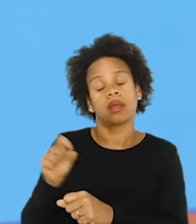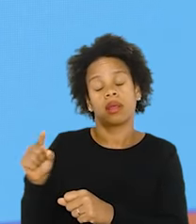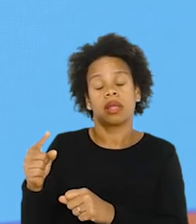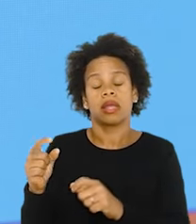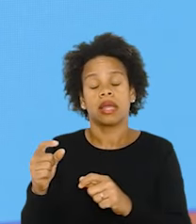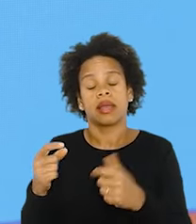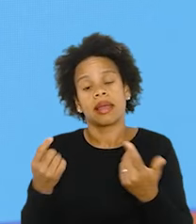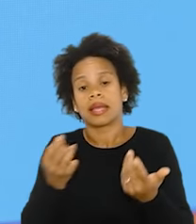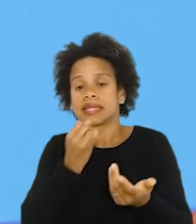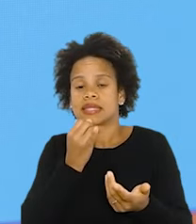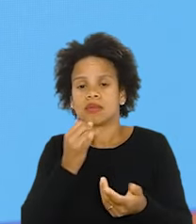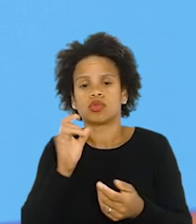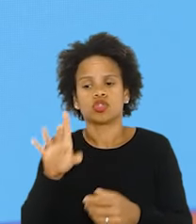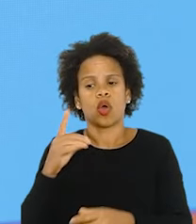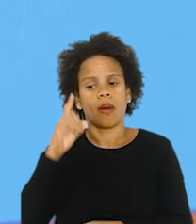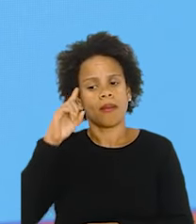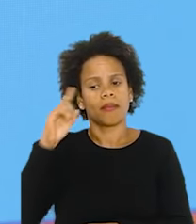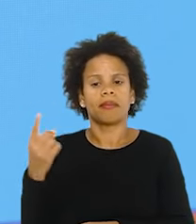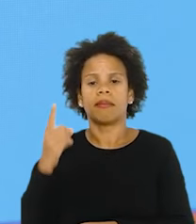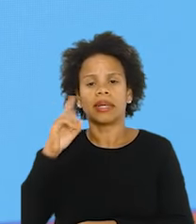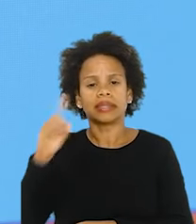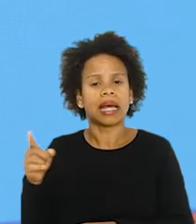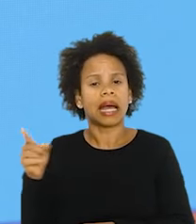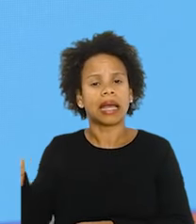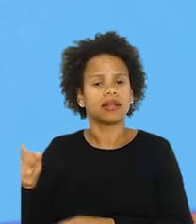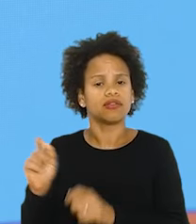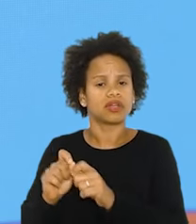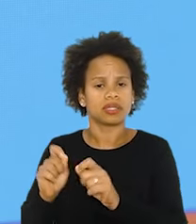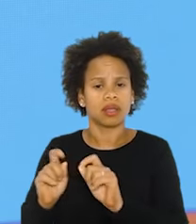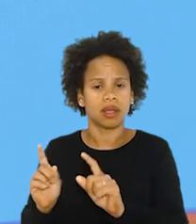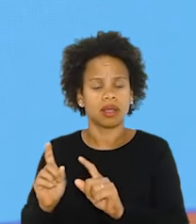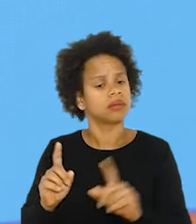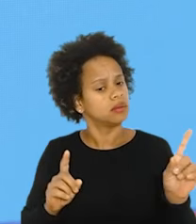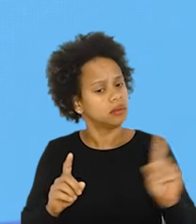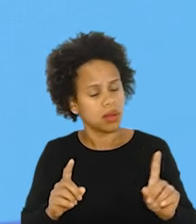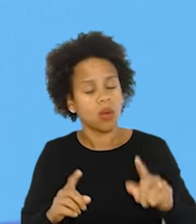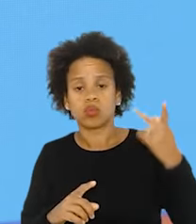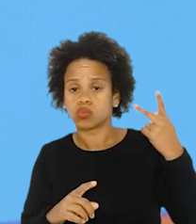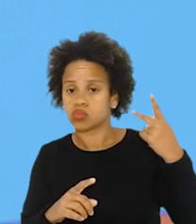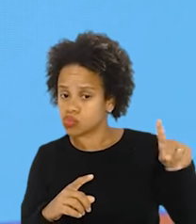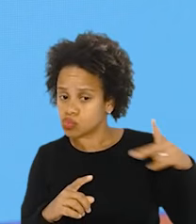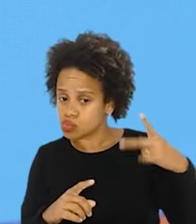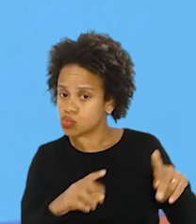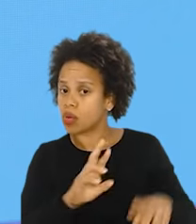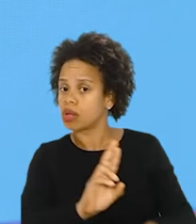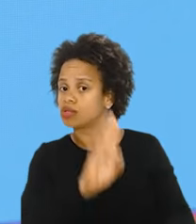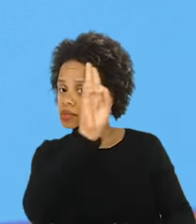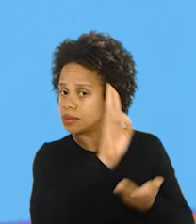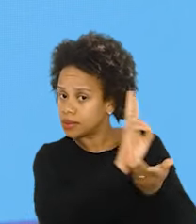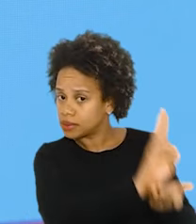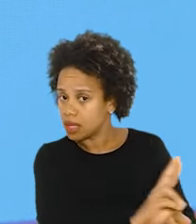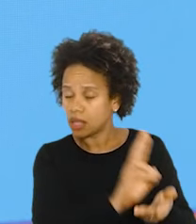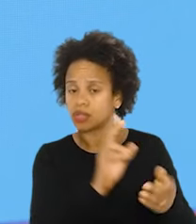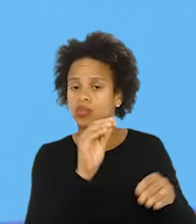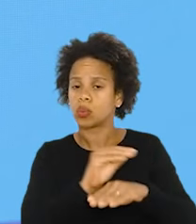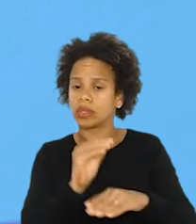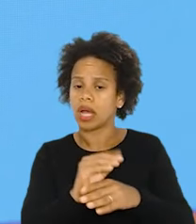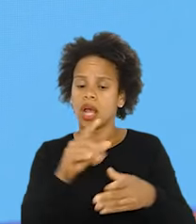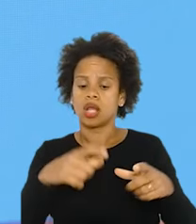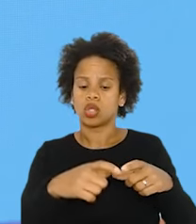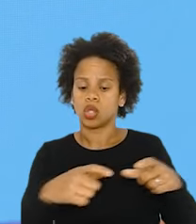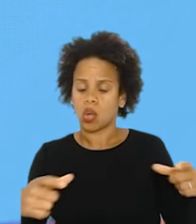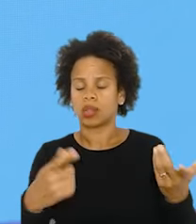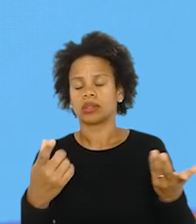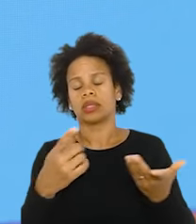apenas e delegar para ele continua sendo sua responsabilidade cuidar das notas de entrada cuidar das vendas cuidar do